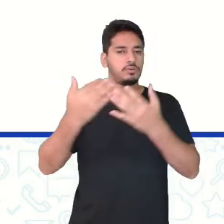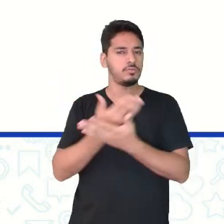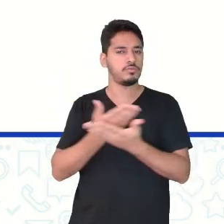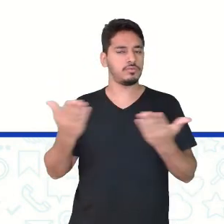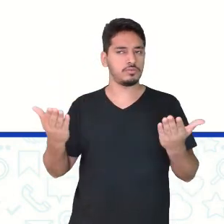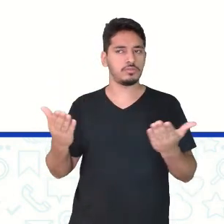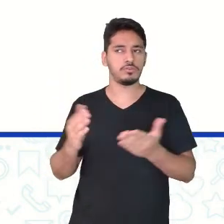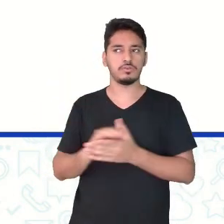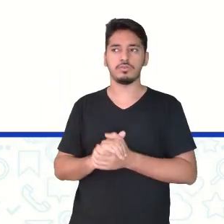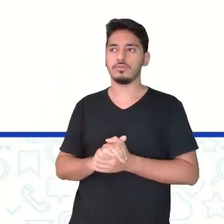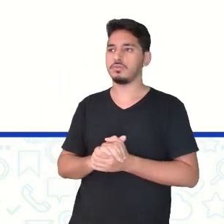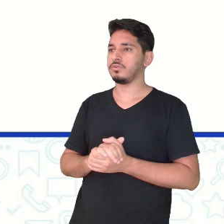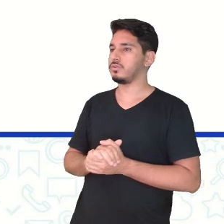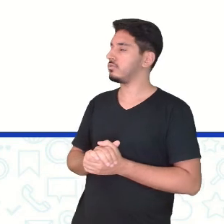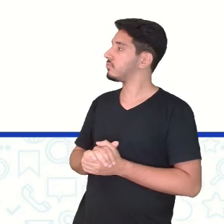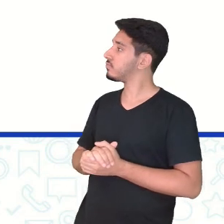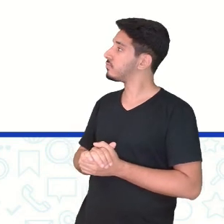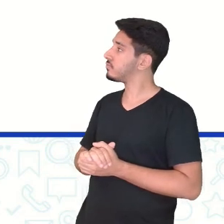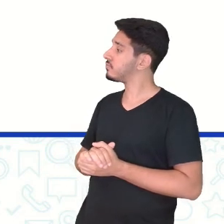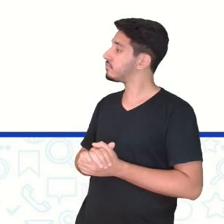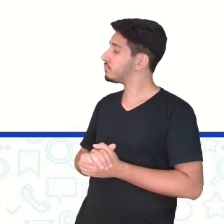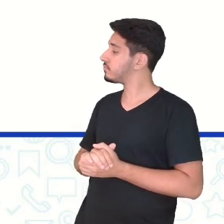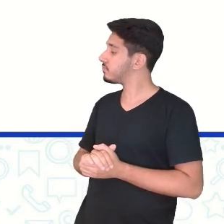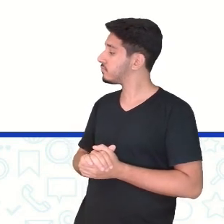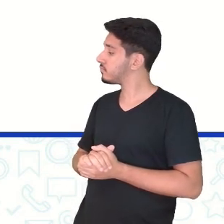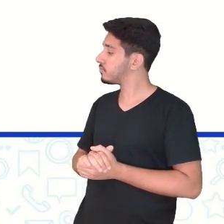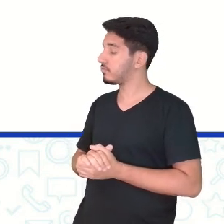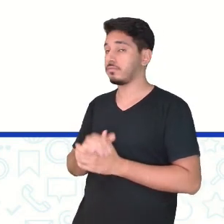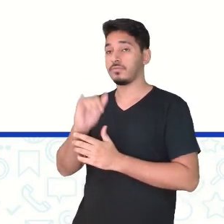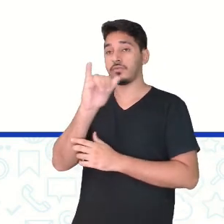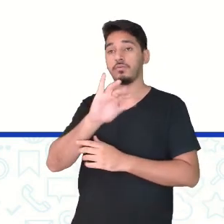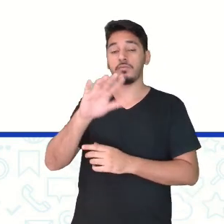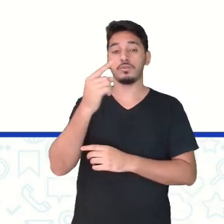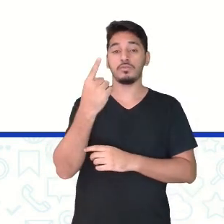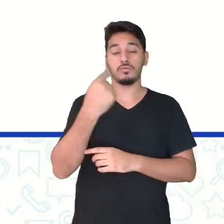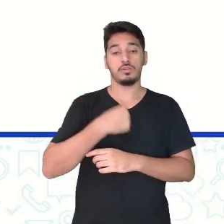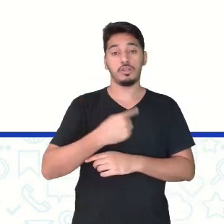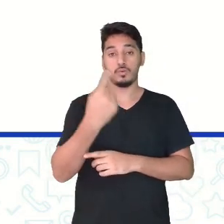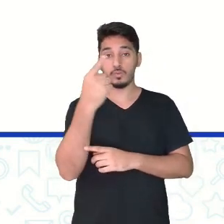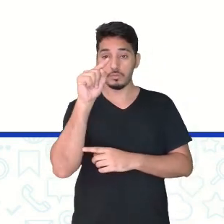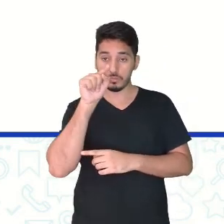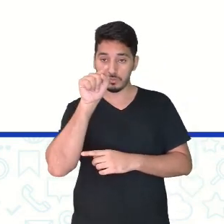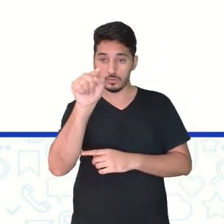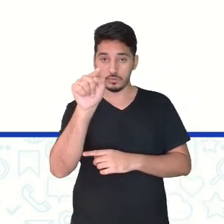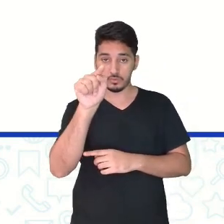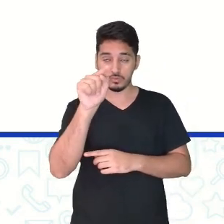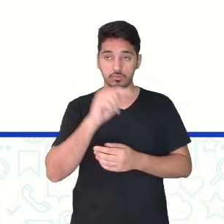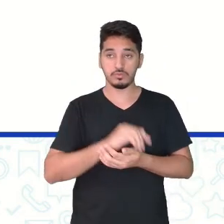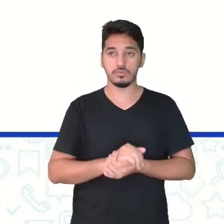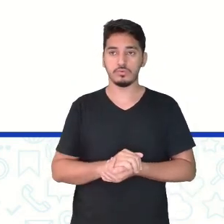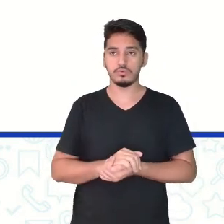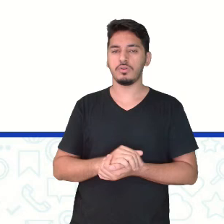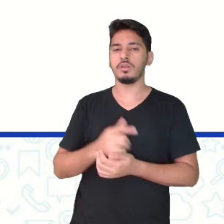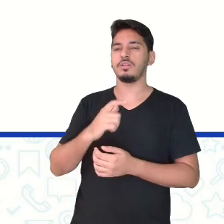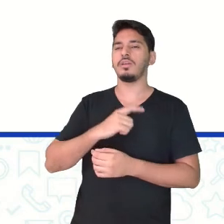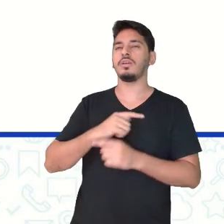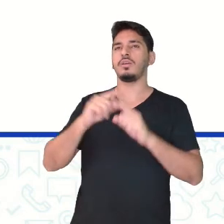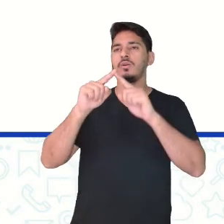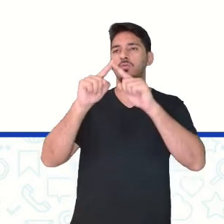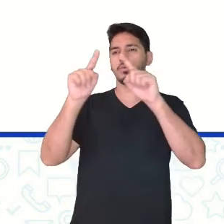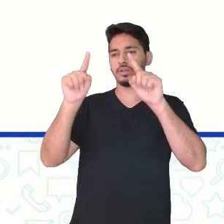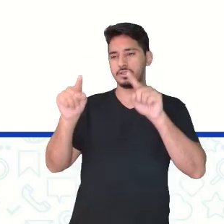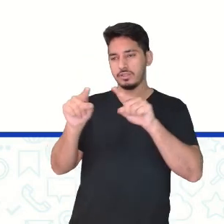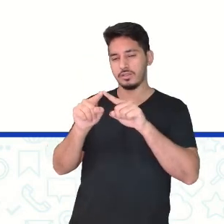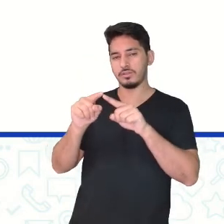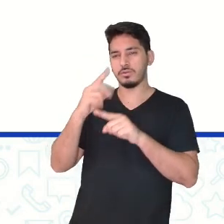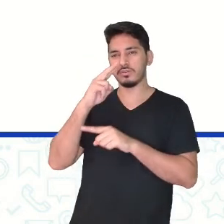essa daí, que até eu pedi para vocês observarem um pouco mais. A figura 1 tem um pontinho. Ele botou quadradinho só